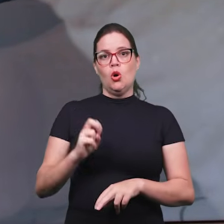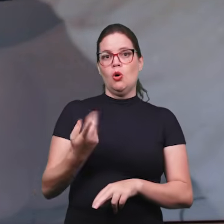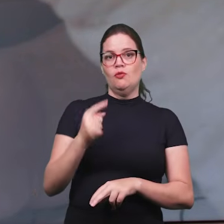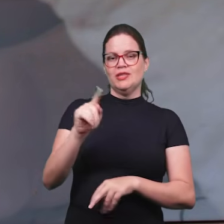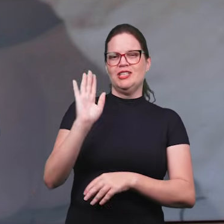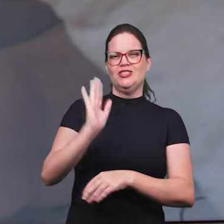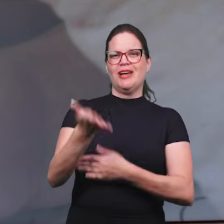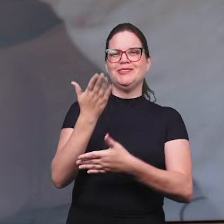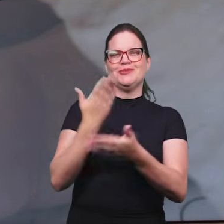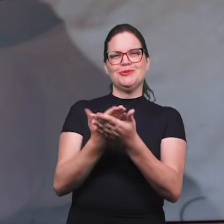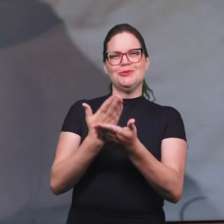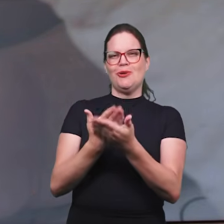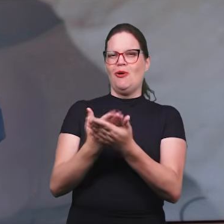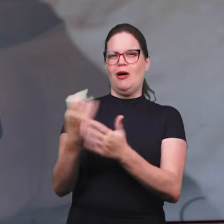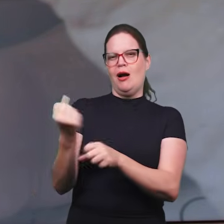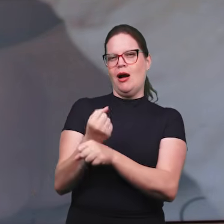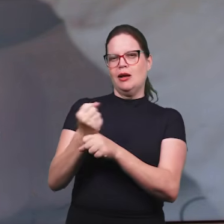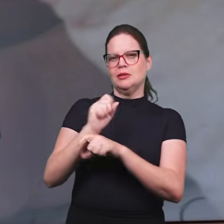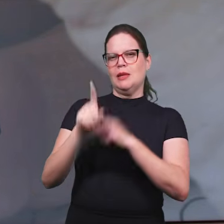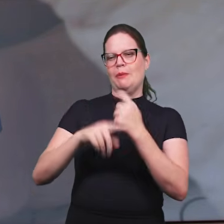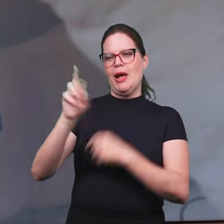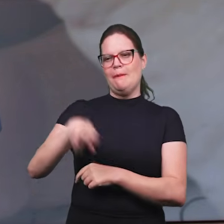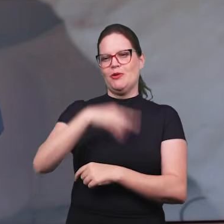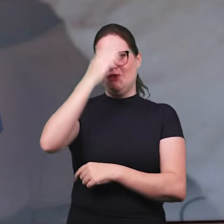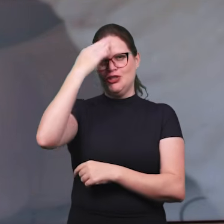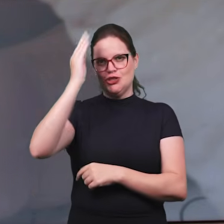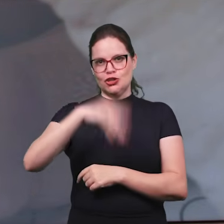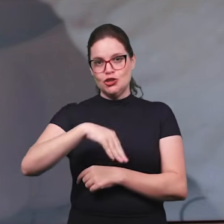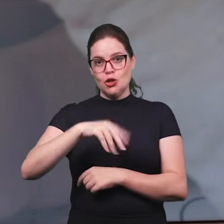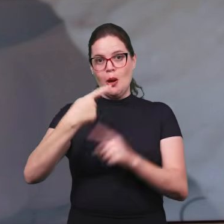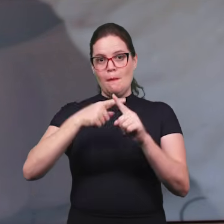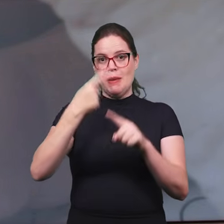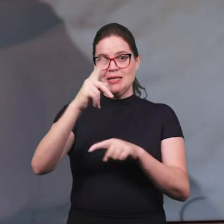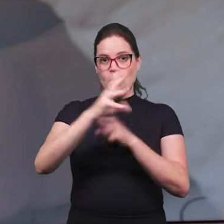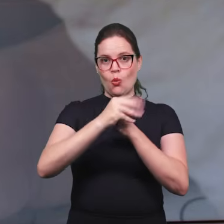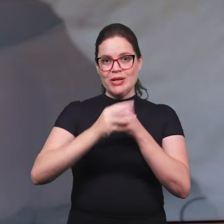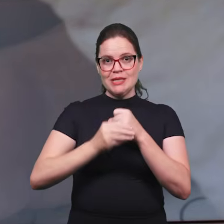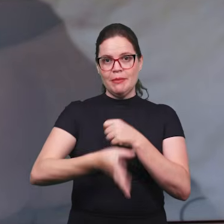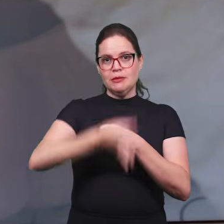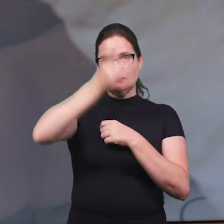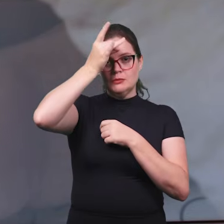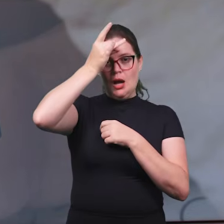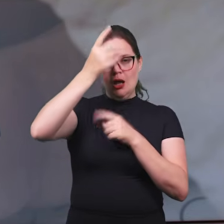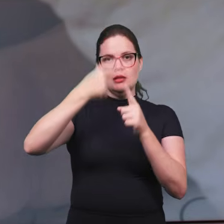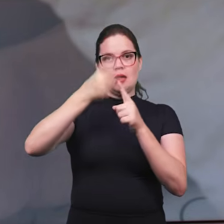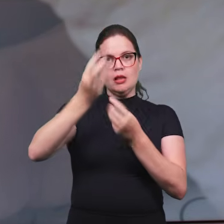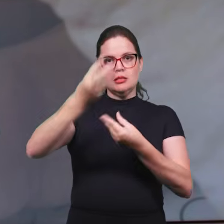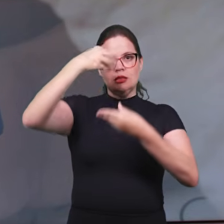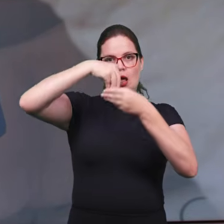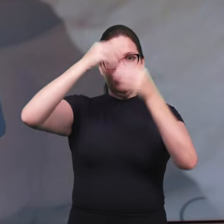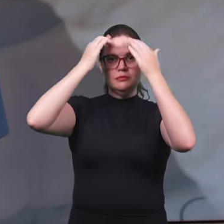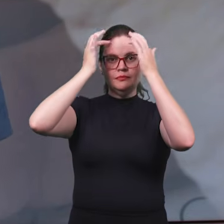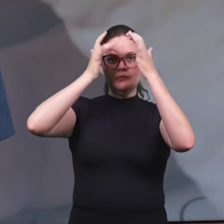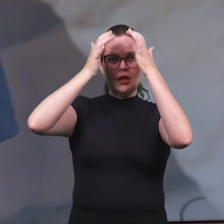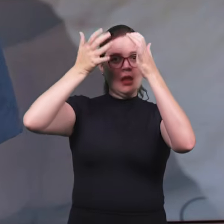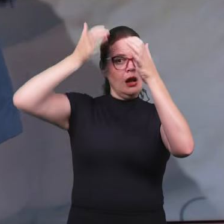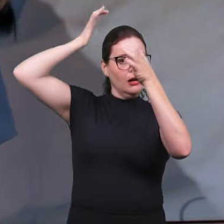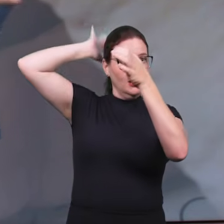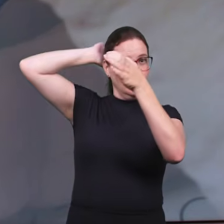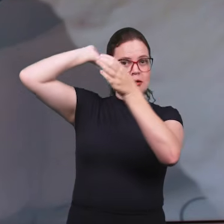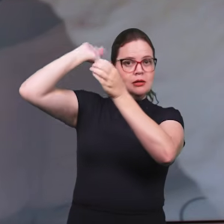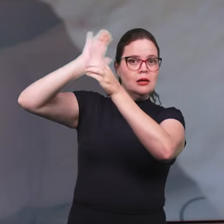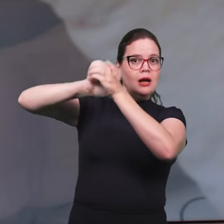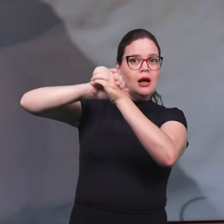você que estudou mais tempo e reprovou, esse conhecimento ainda continua na sua mente, só que ele está lá num lugar que não está